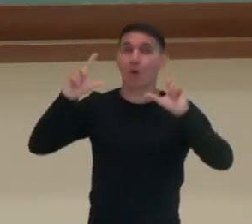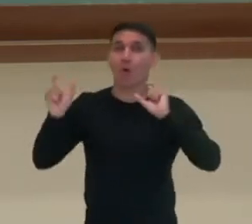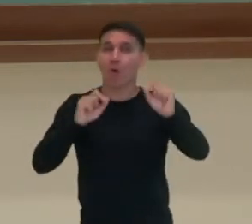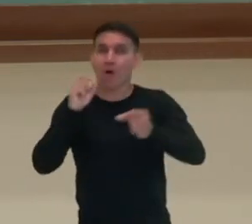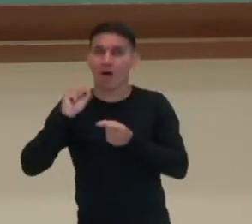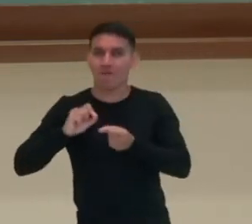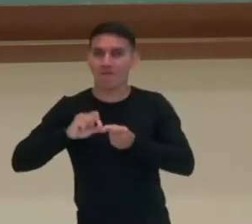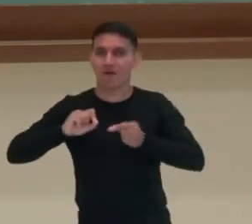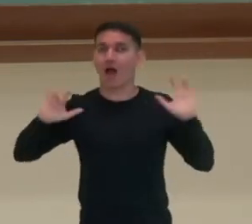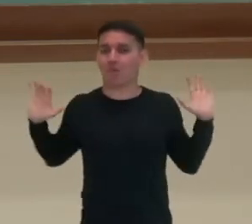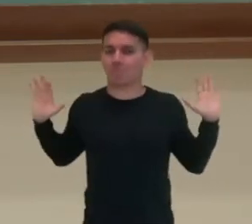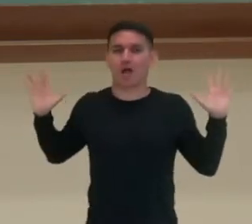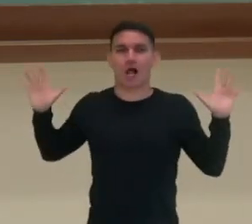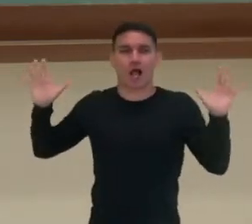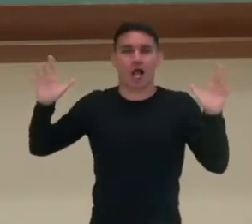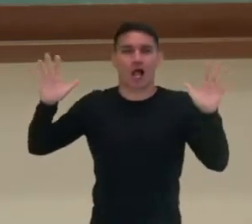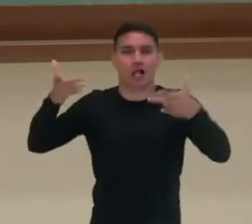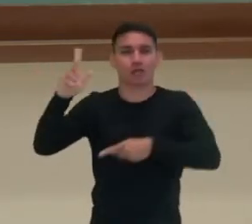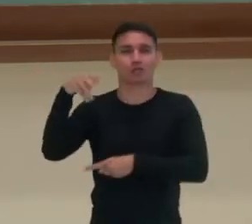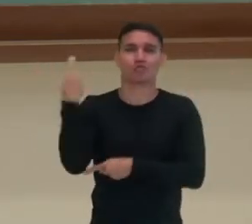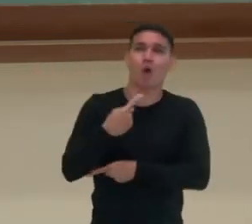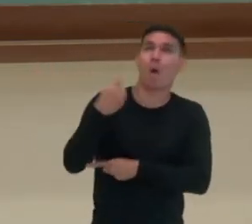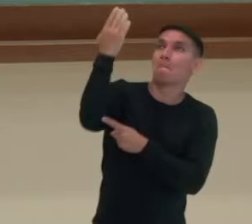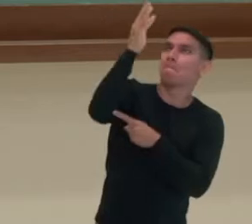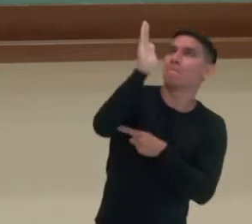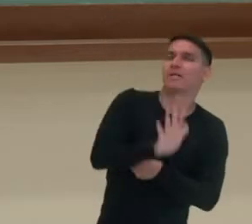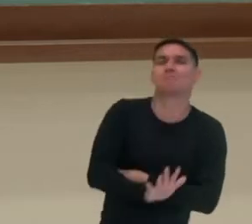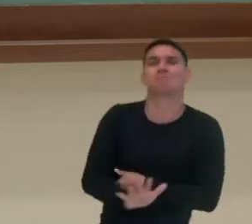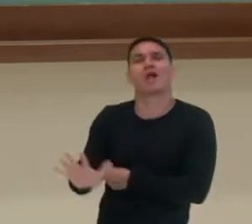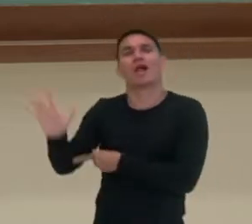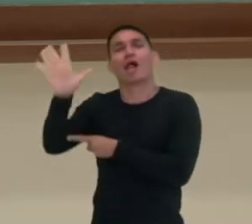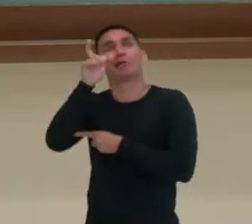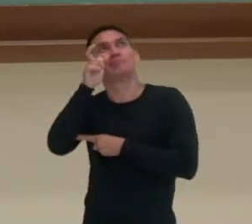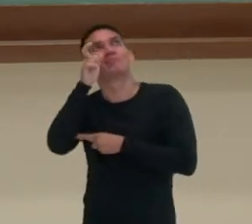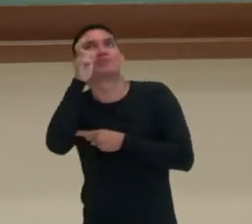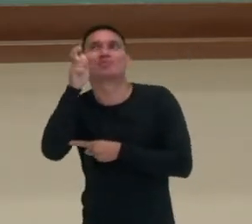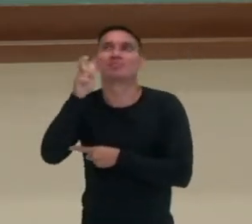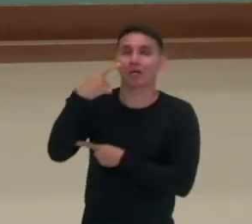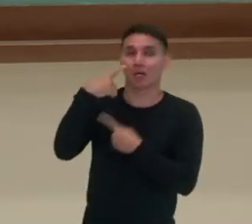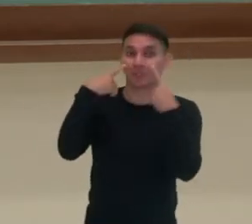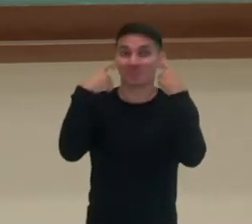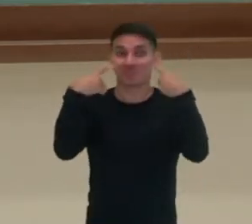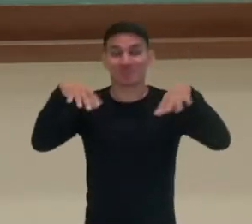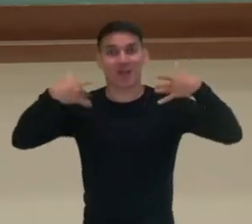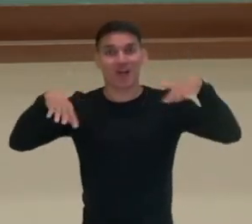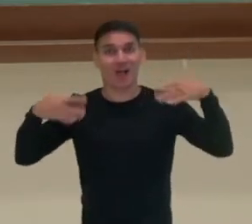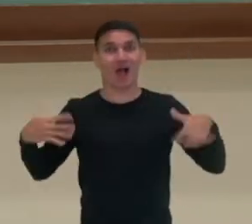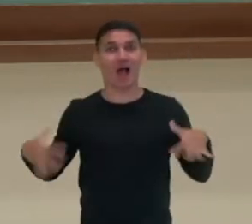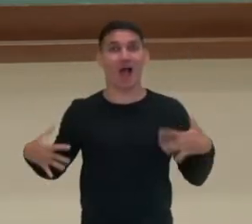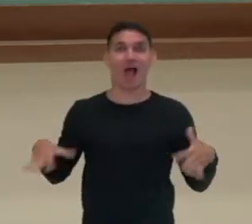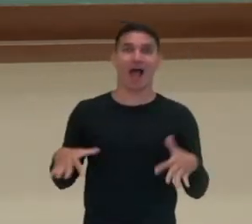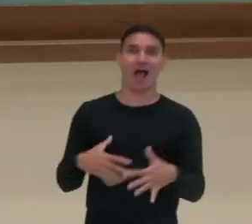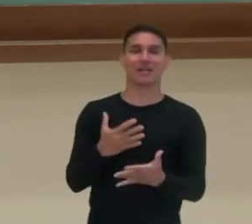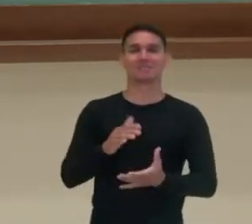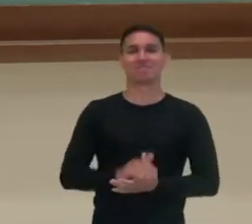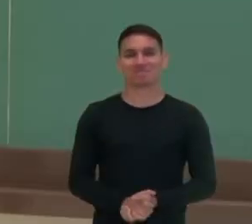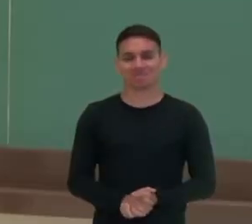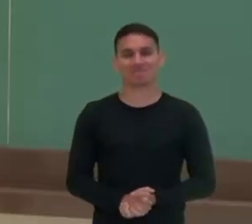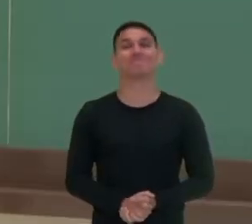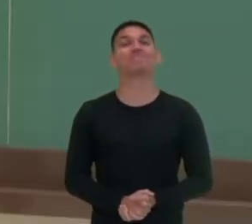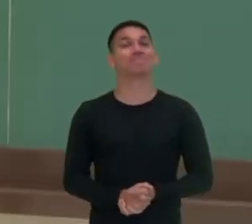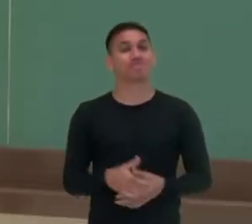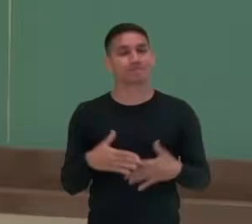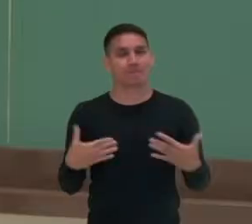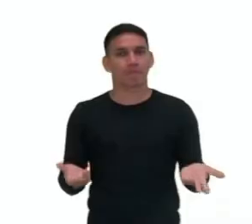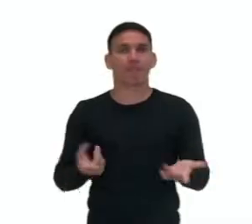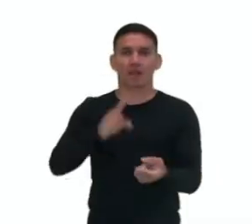fazem o nosso Brasil ser tão interessante e rico culturalmente.